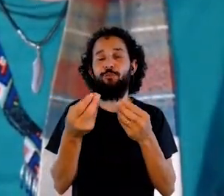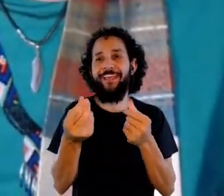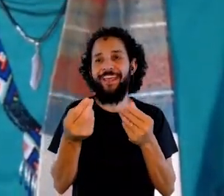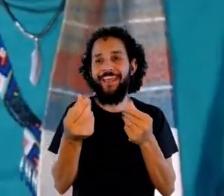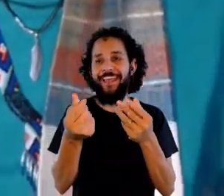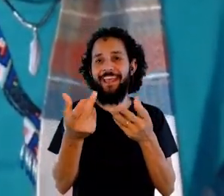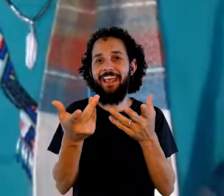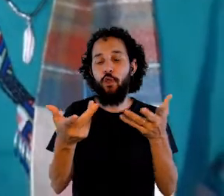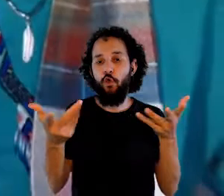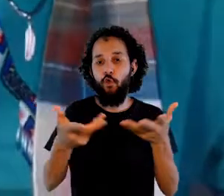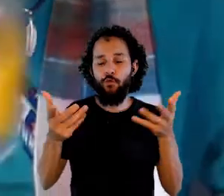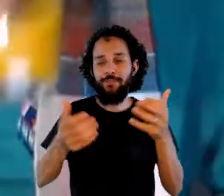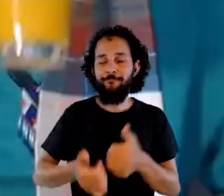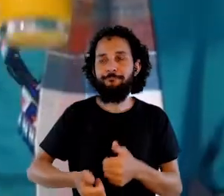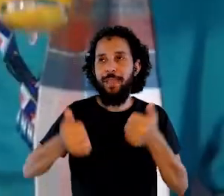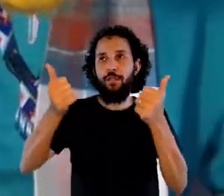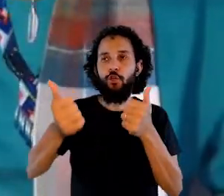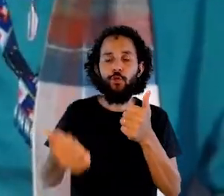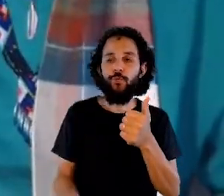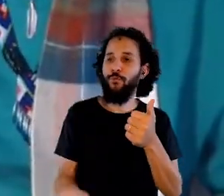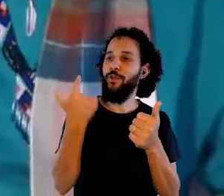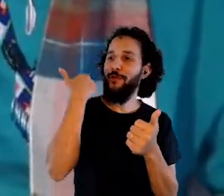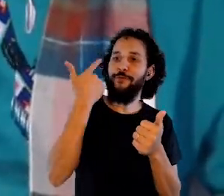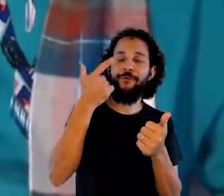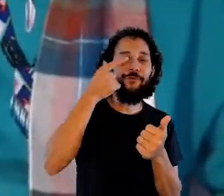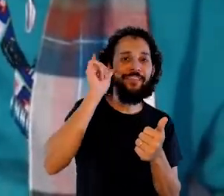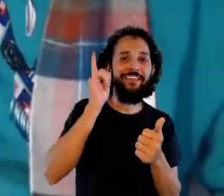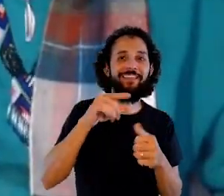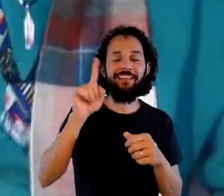ontem, né, cada dia melhorar um pouquinho mais, né.